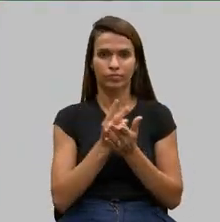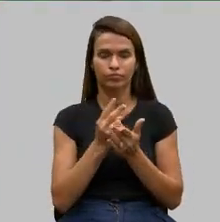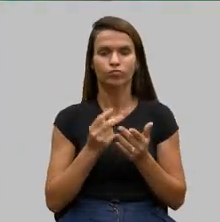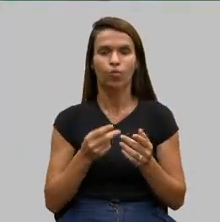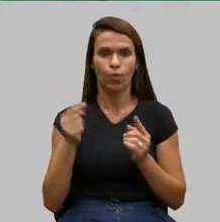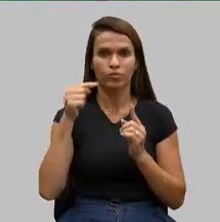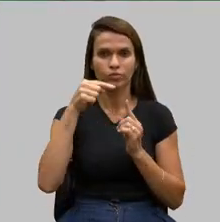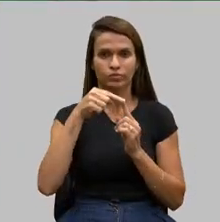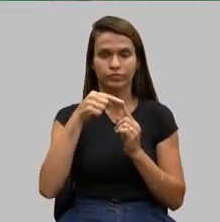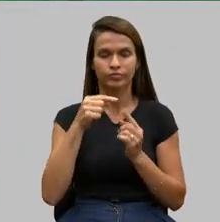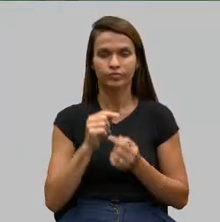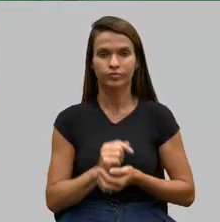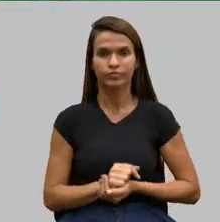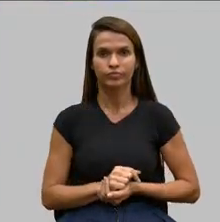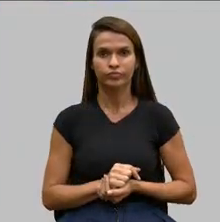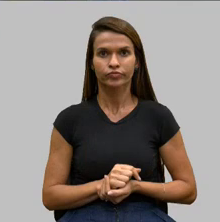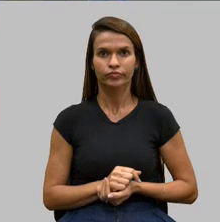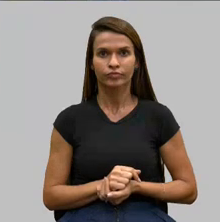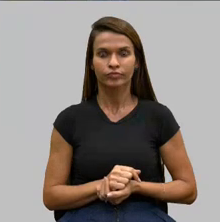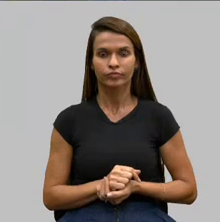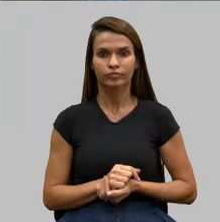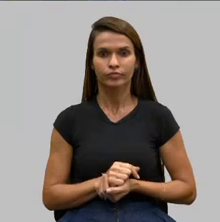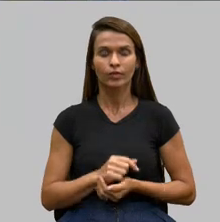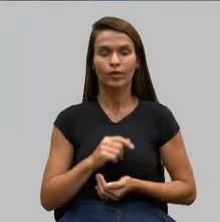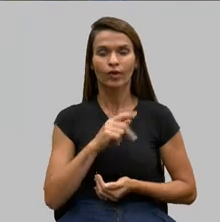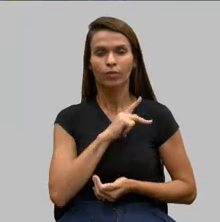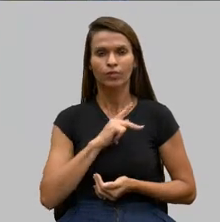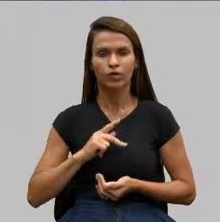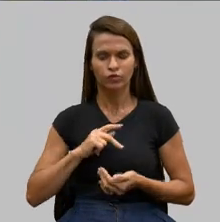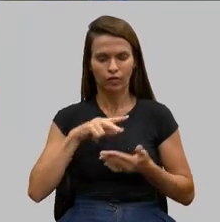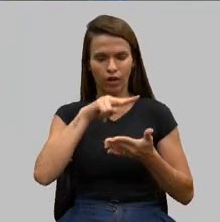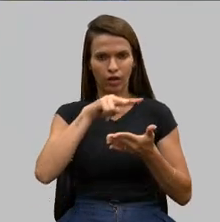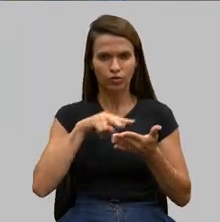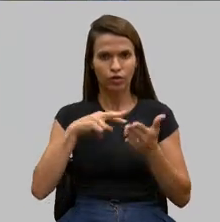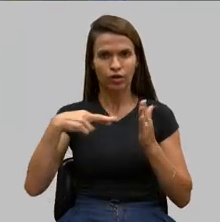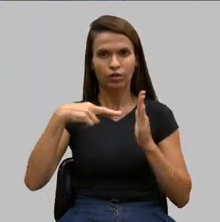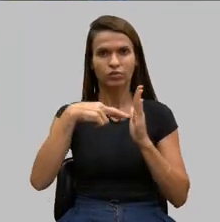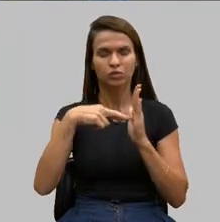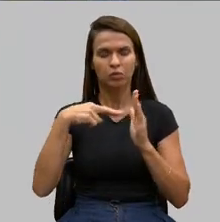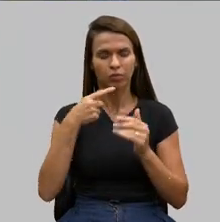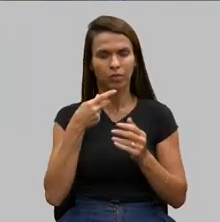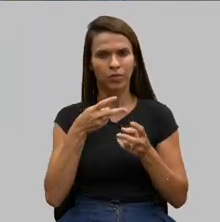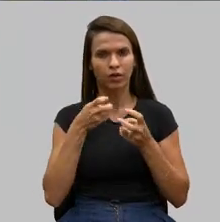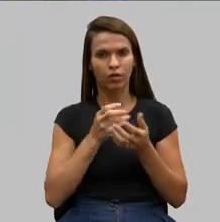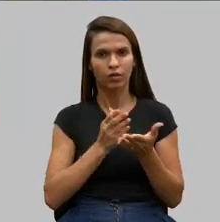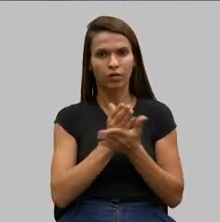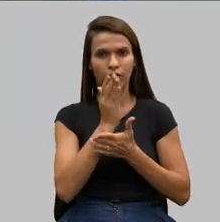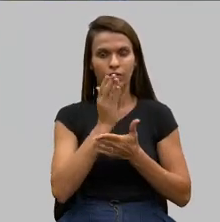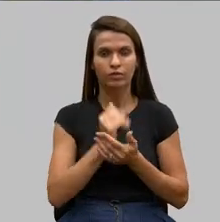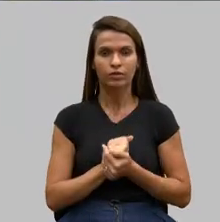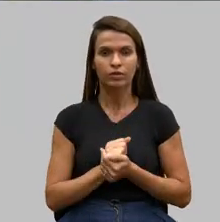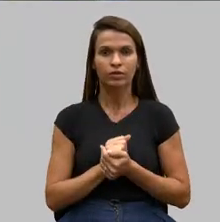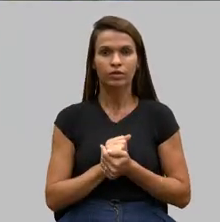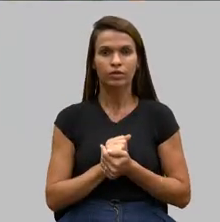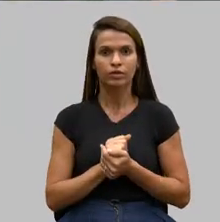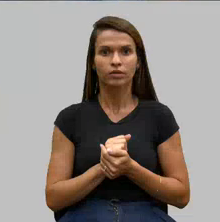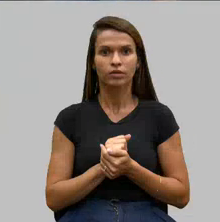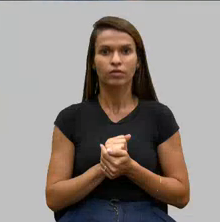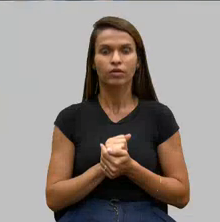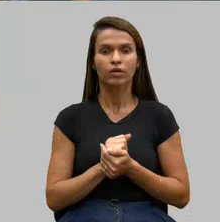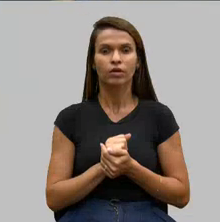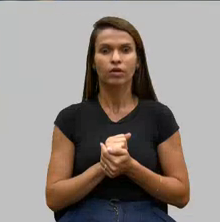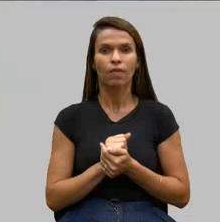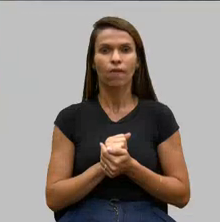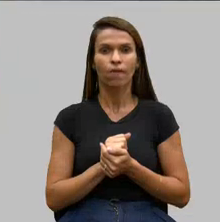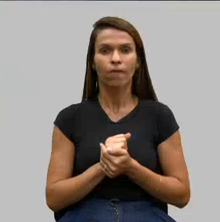aqui a presidente faça a leitura do requerimento já foi aprovado pode fazer leitura Deputado que subscreve requer de vossa exelencia regimentais